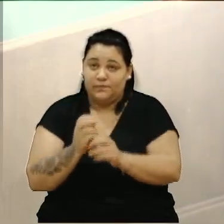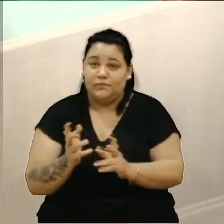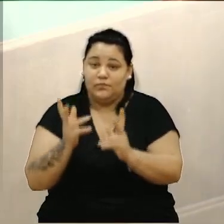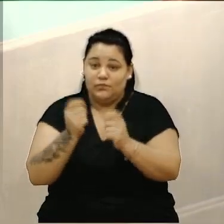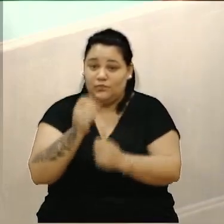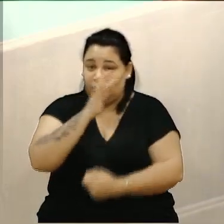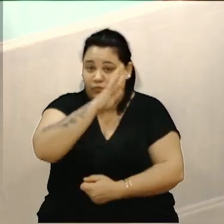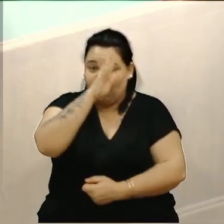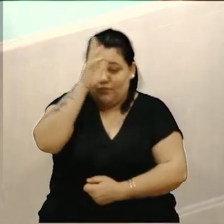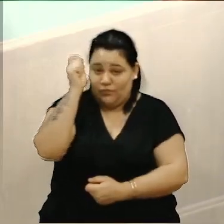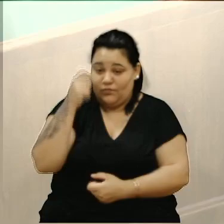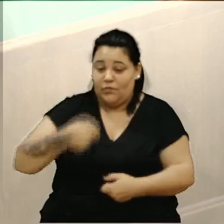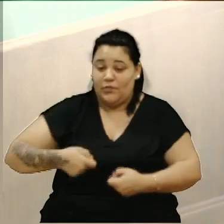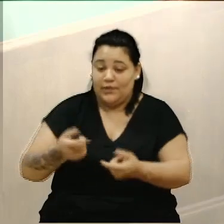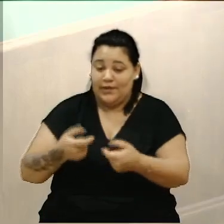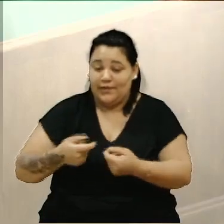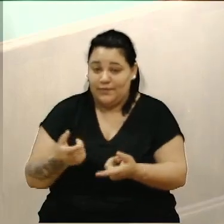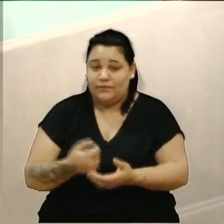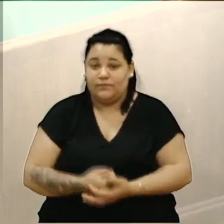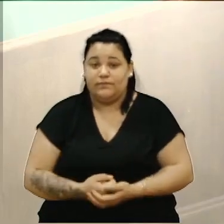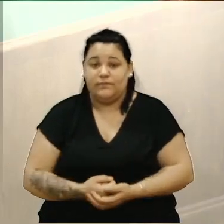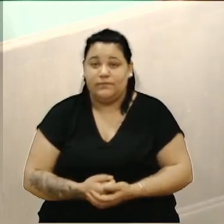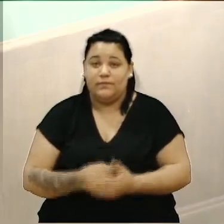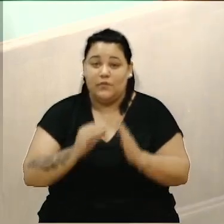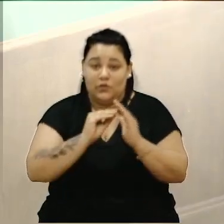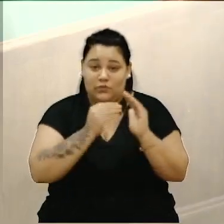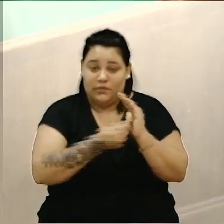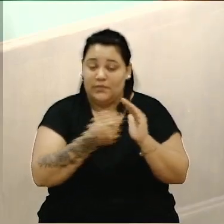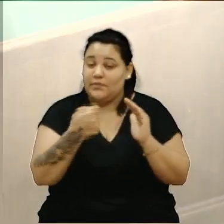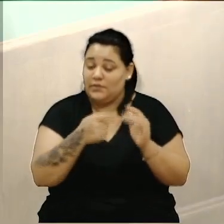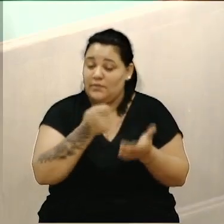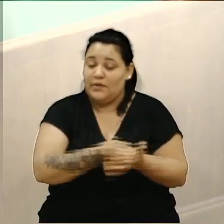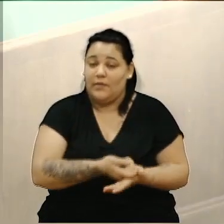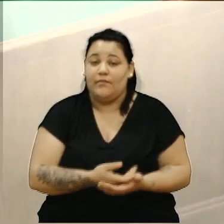para recapear e que o SAMAI deve pagar.